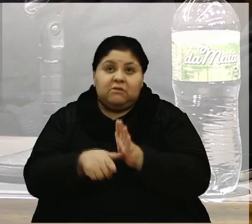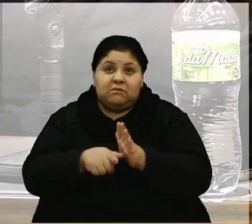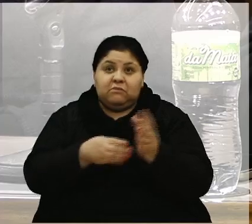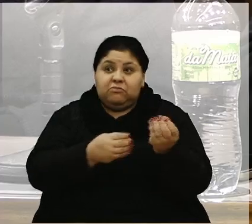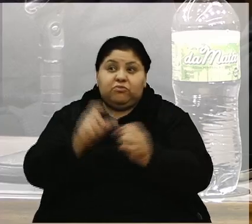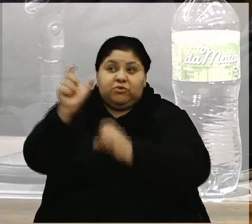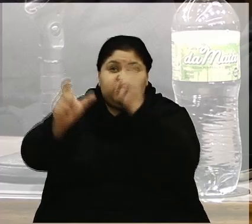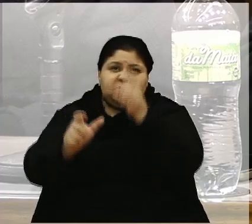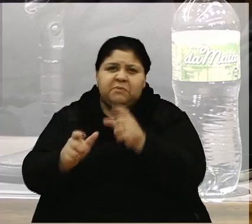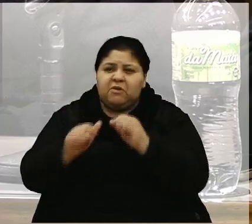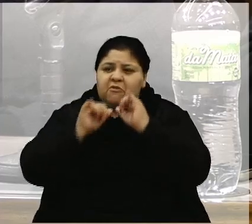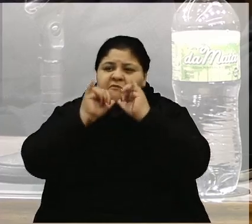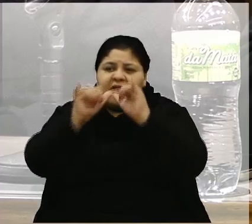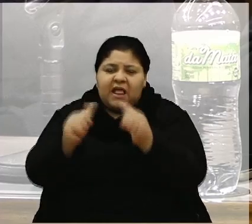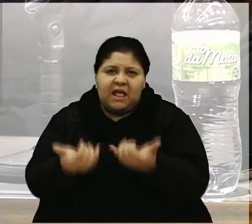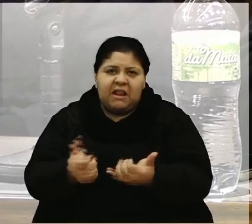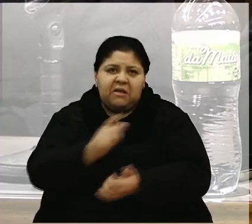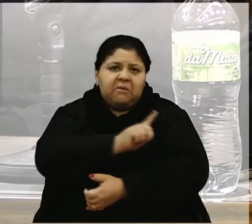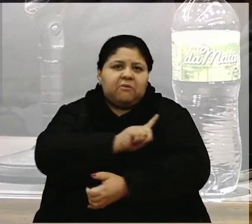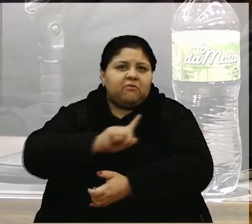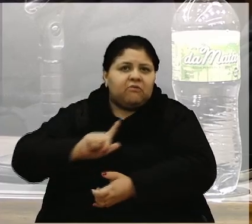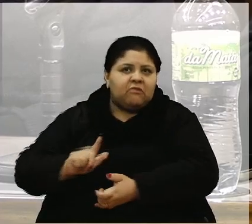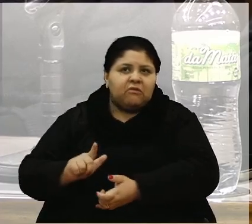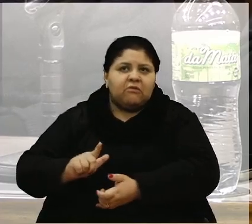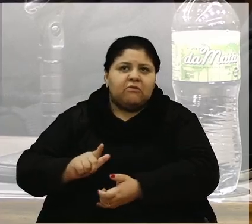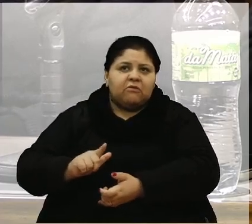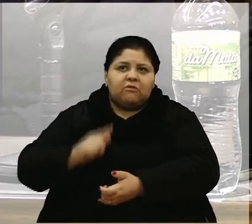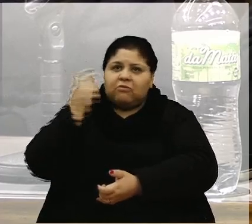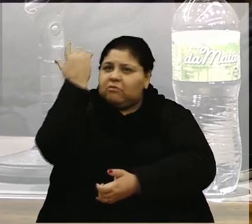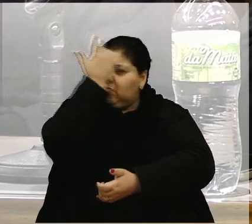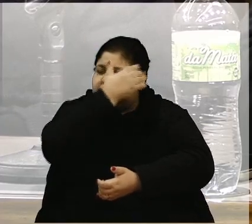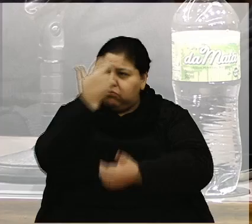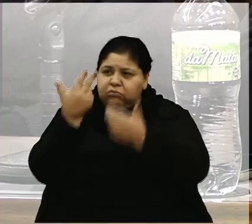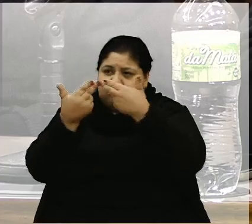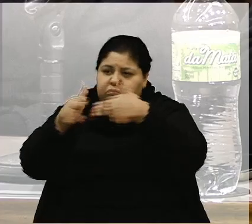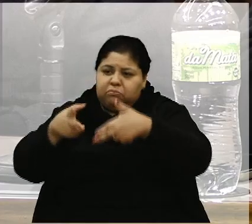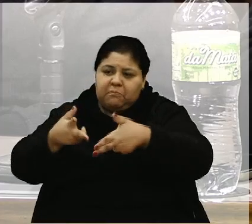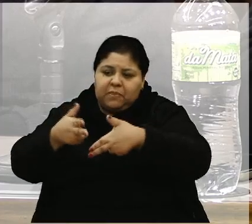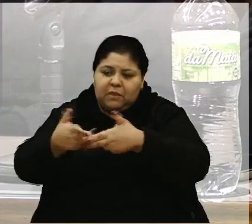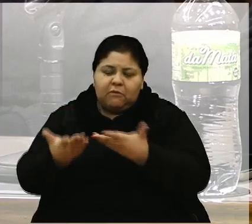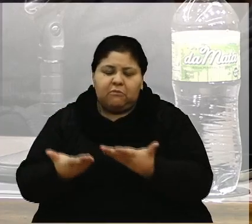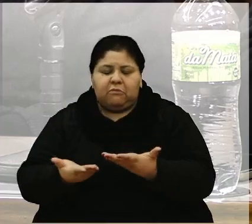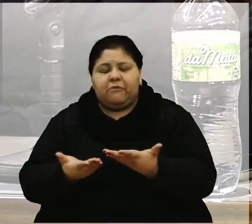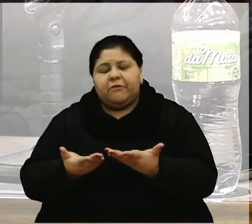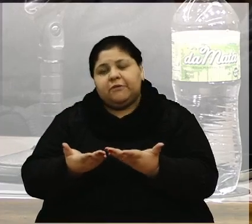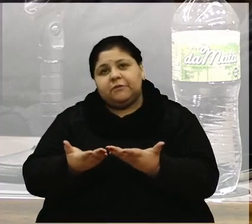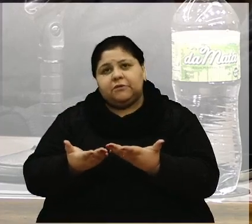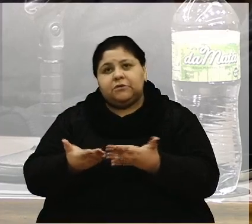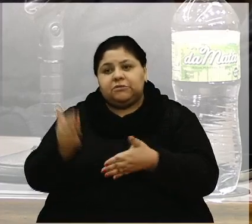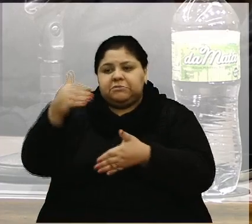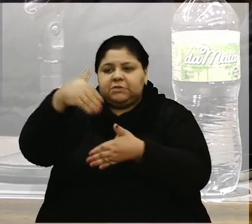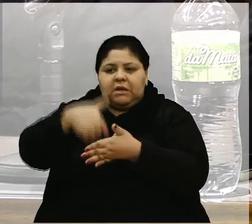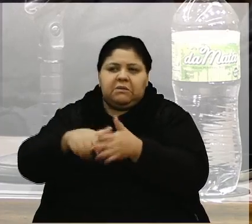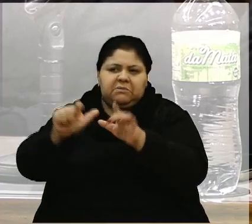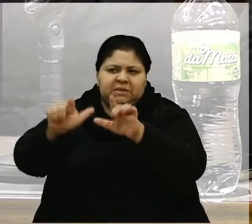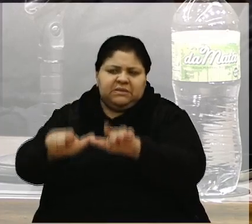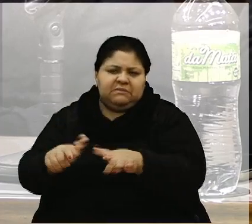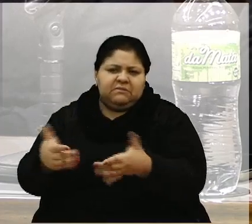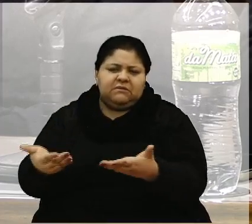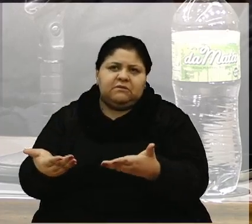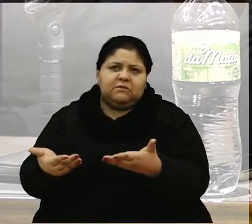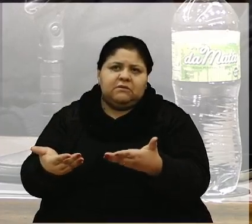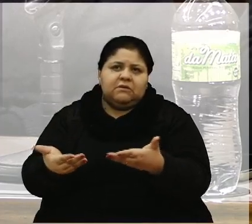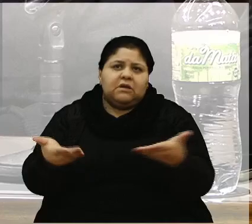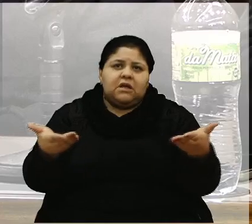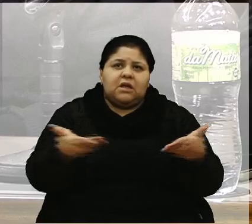pessoas falarem, né, que o governo Adiló se enclausurou, está dentro de um gabinete, enfim, ele resolveu